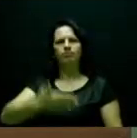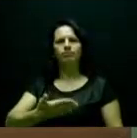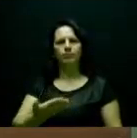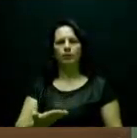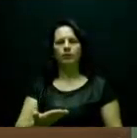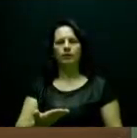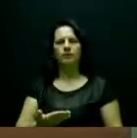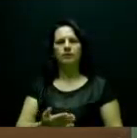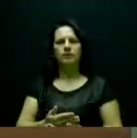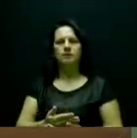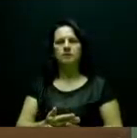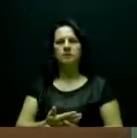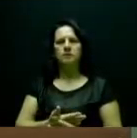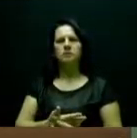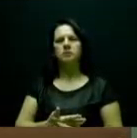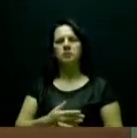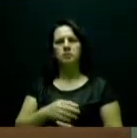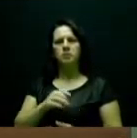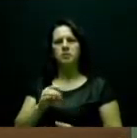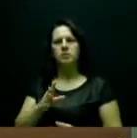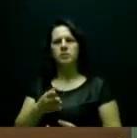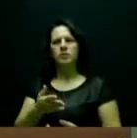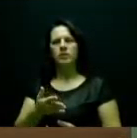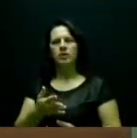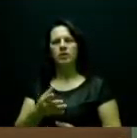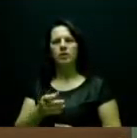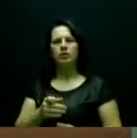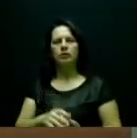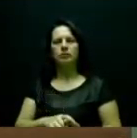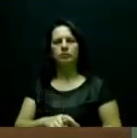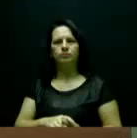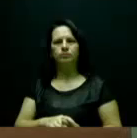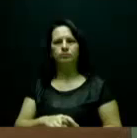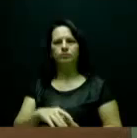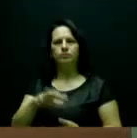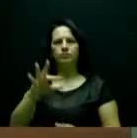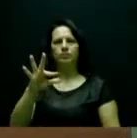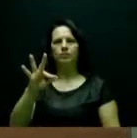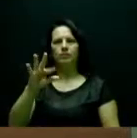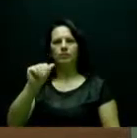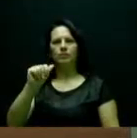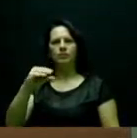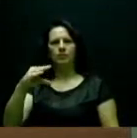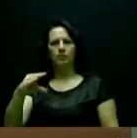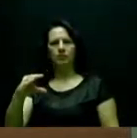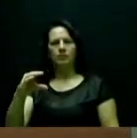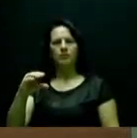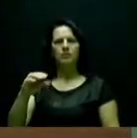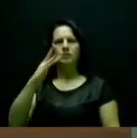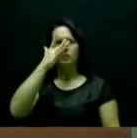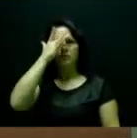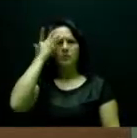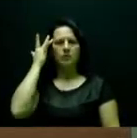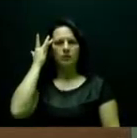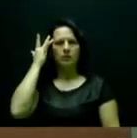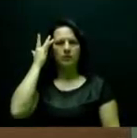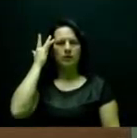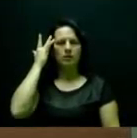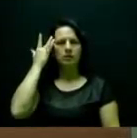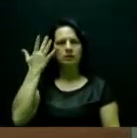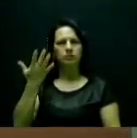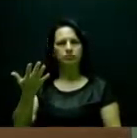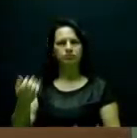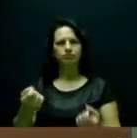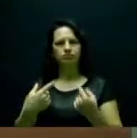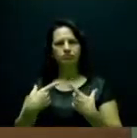isso não foi através, o que eu passei, é claro que não foi através de fake, né? Foi um cidadão,